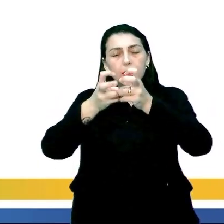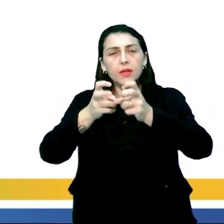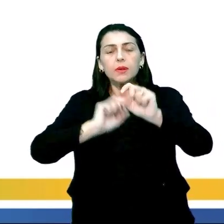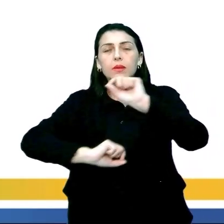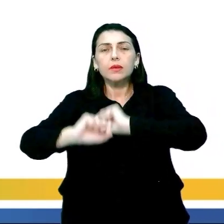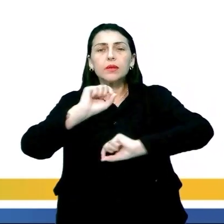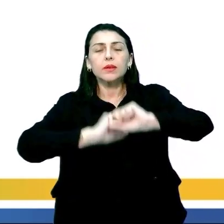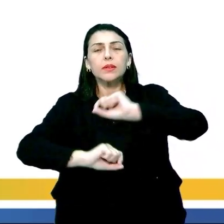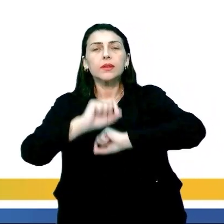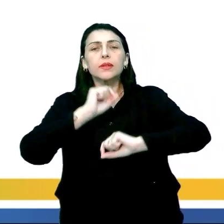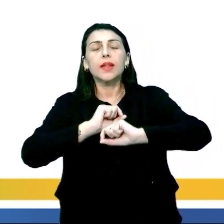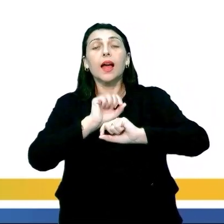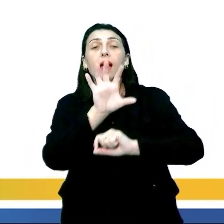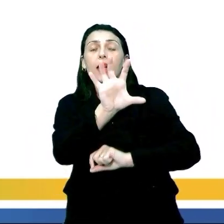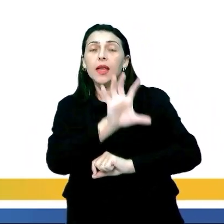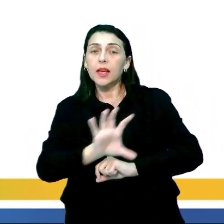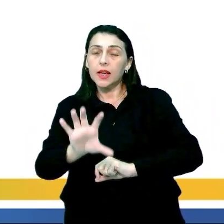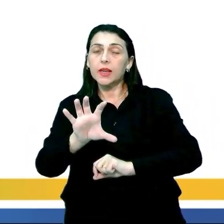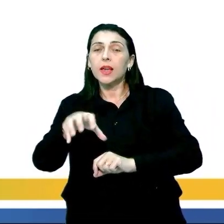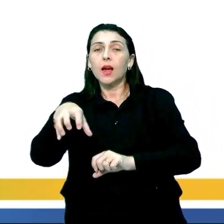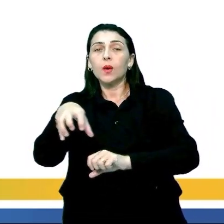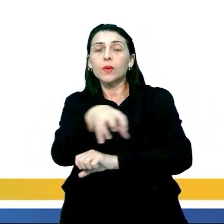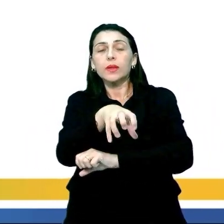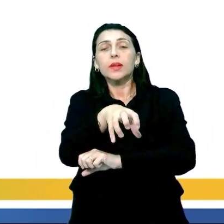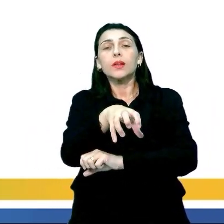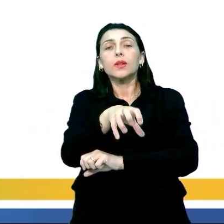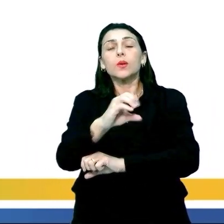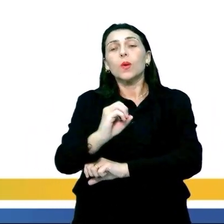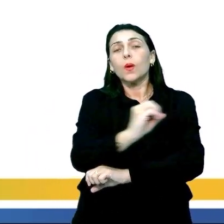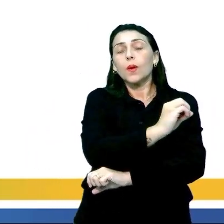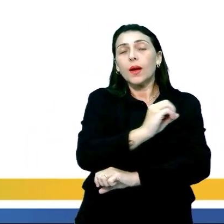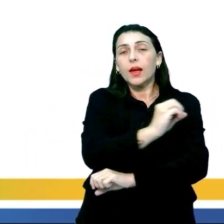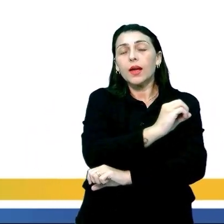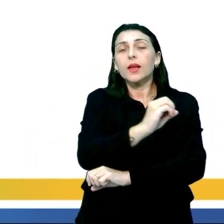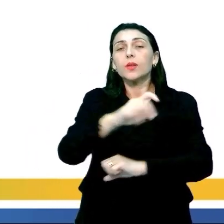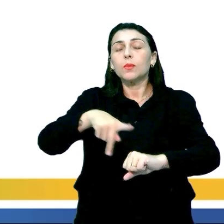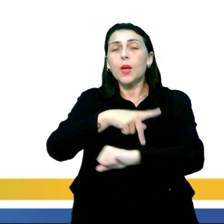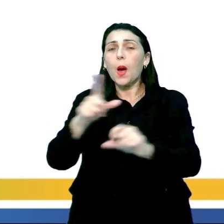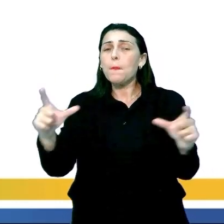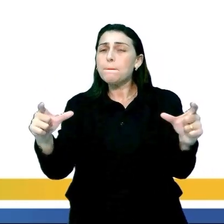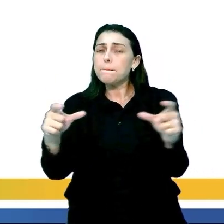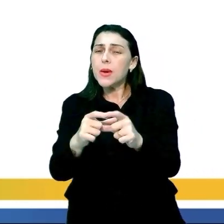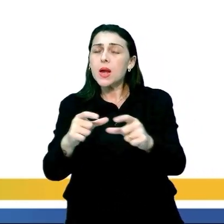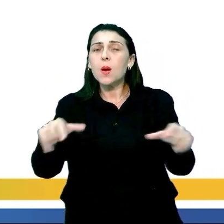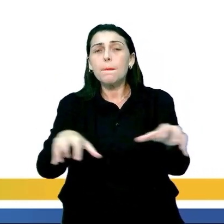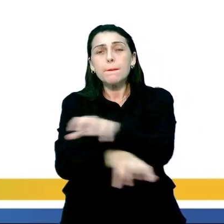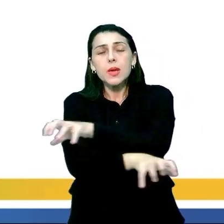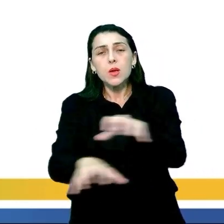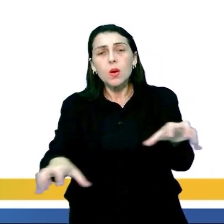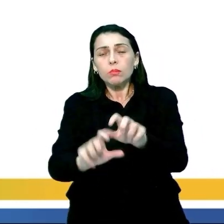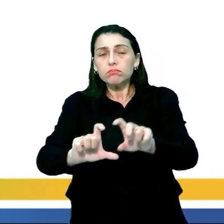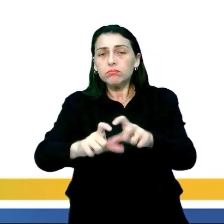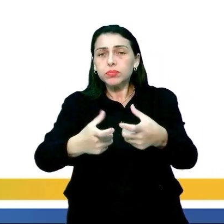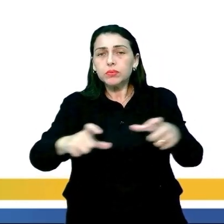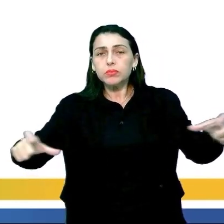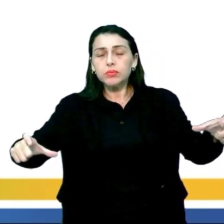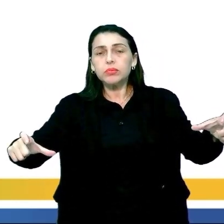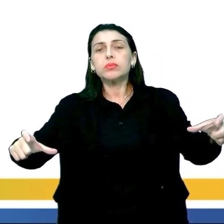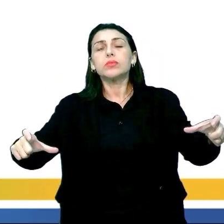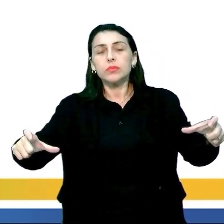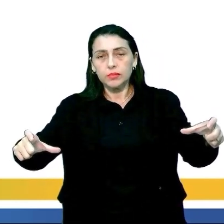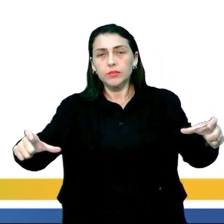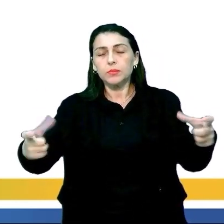então que ele fica na região centro-oeste do país. É considerado o menor bioma em extensão